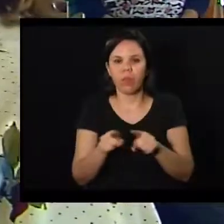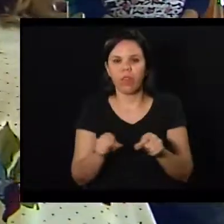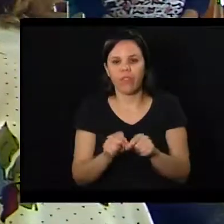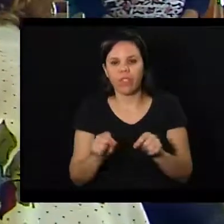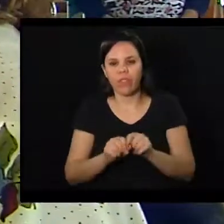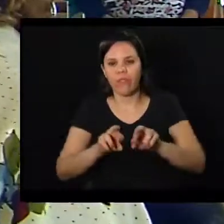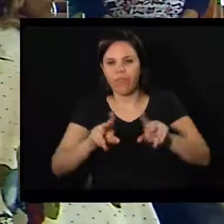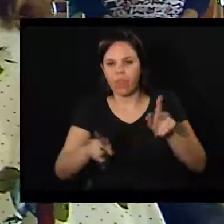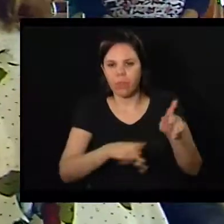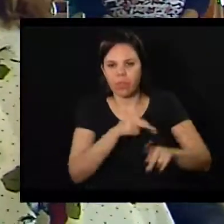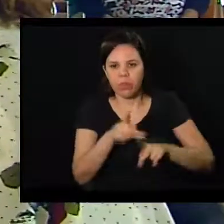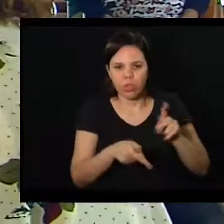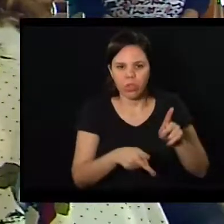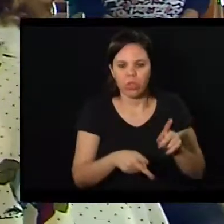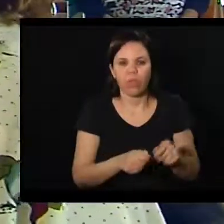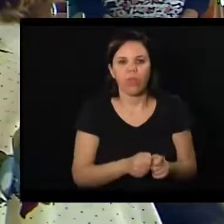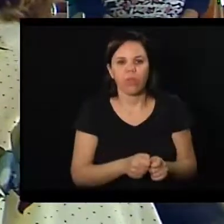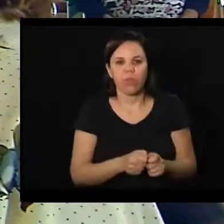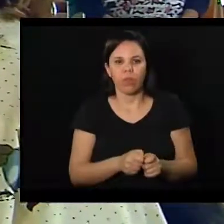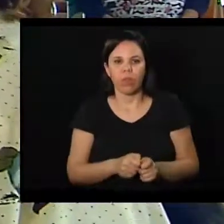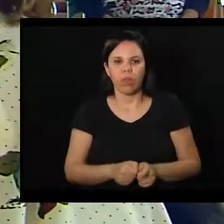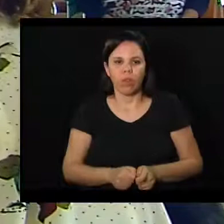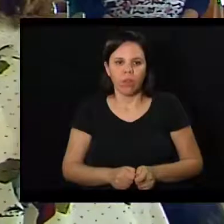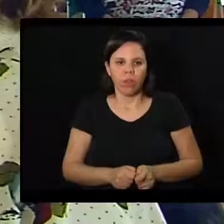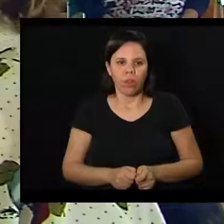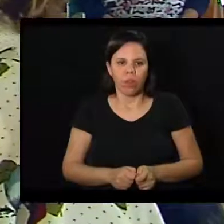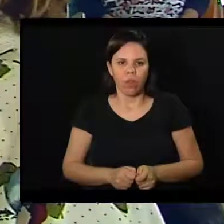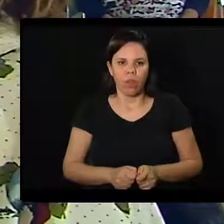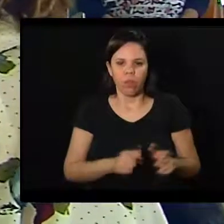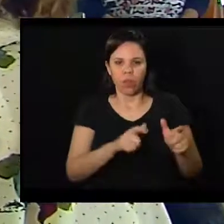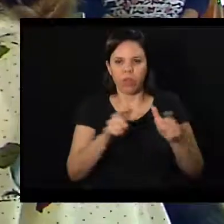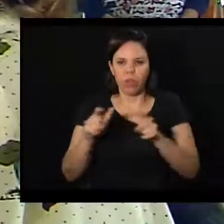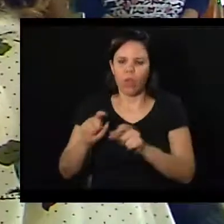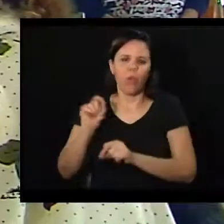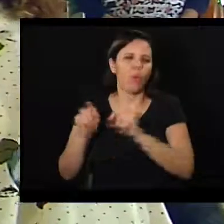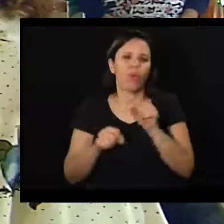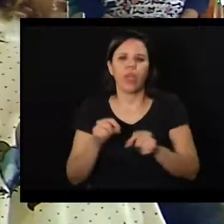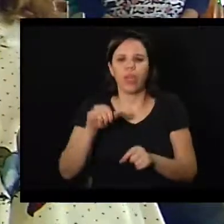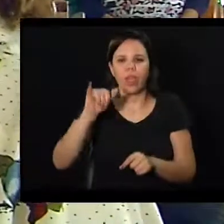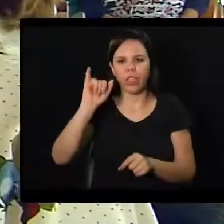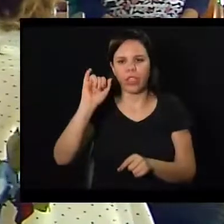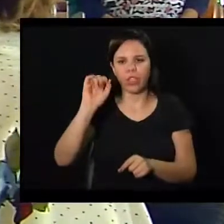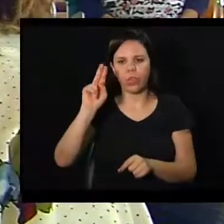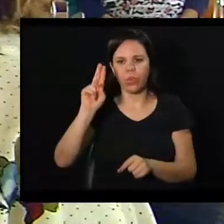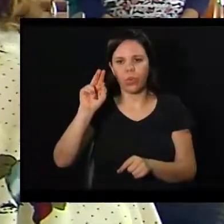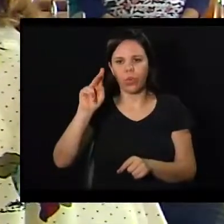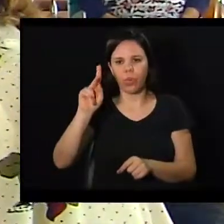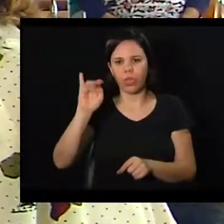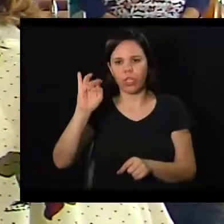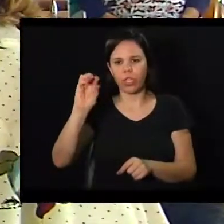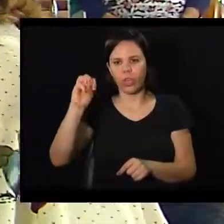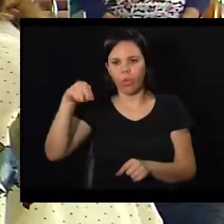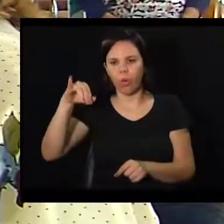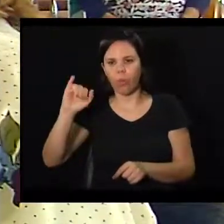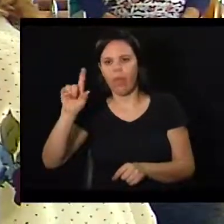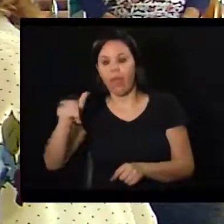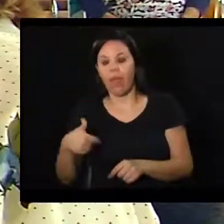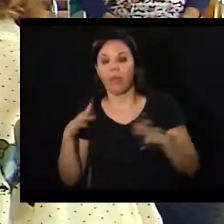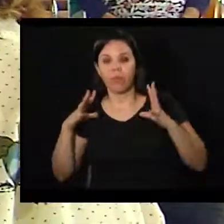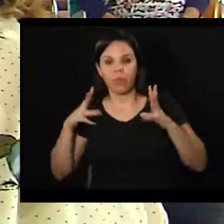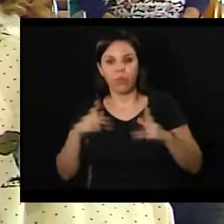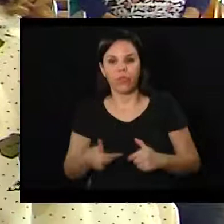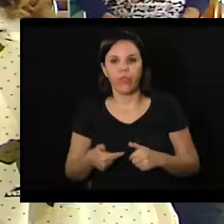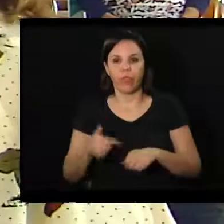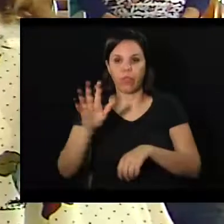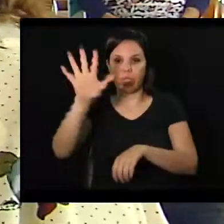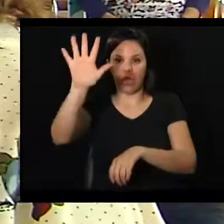para as pessoas, para os locais. Que daí, esse Okiomi é purificação. Então, ao fato de impor a mão,